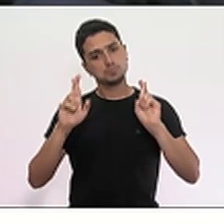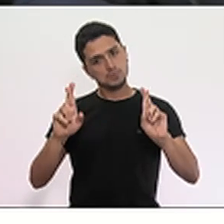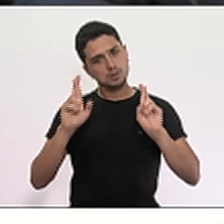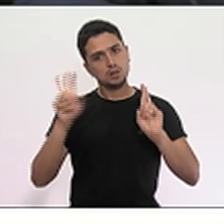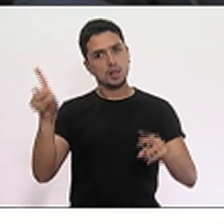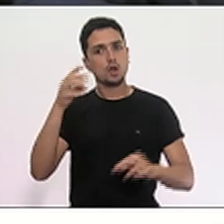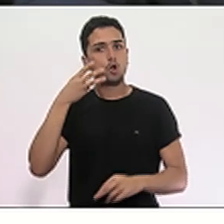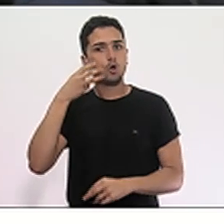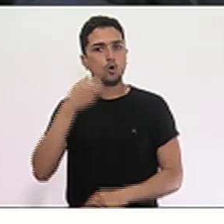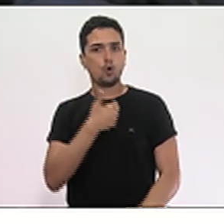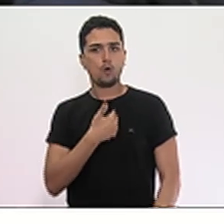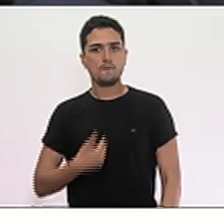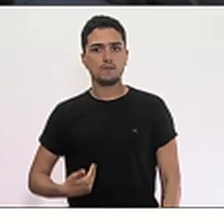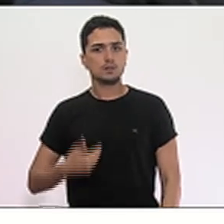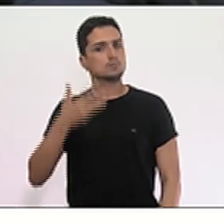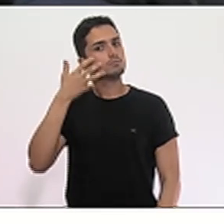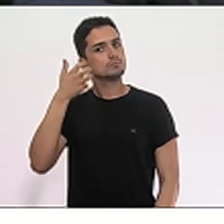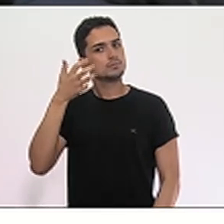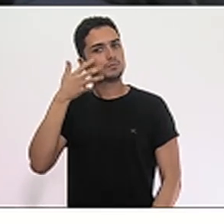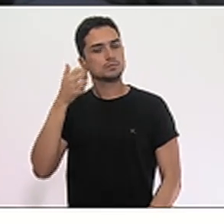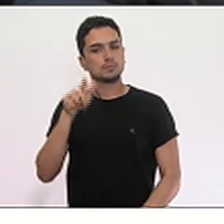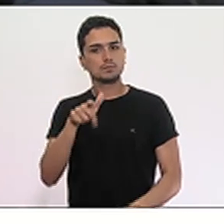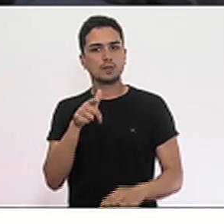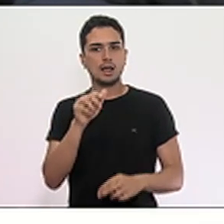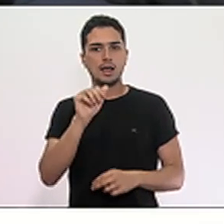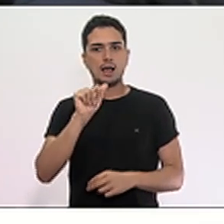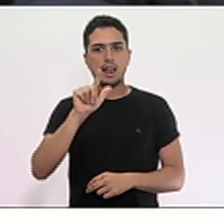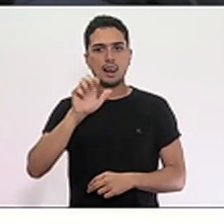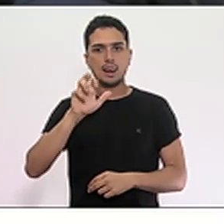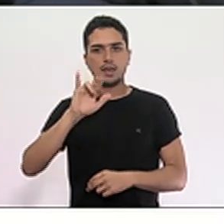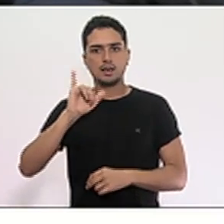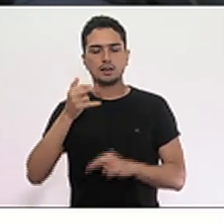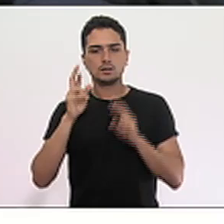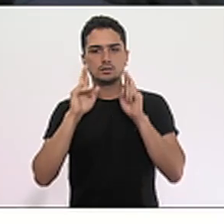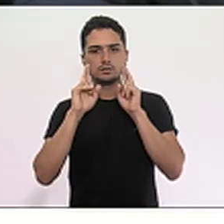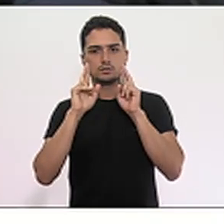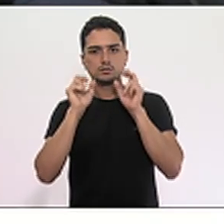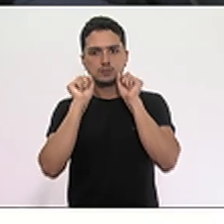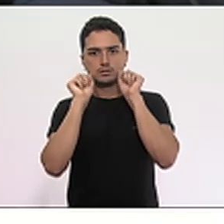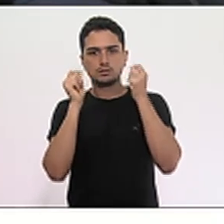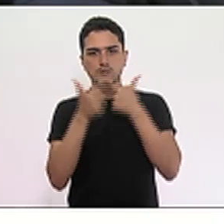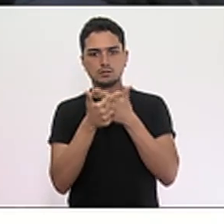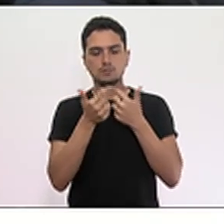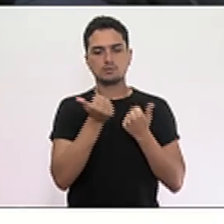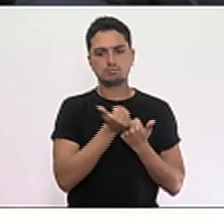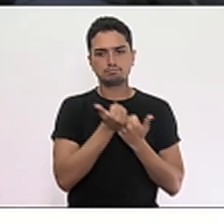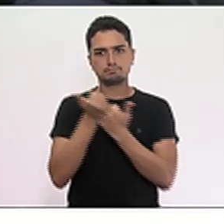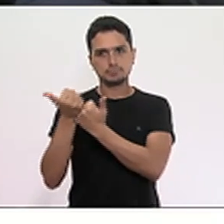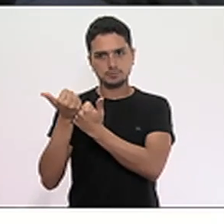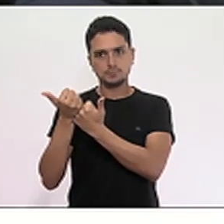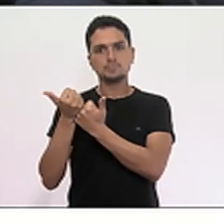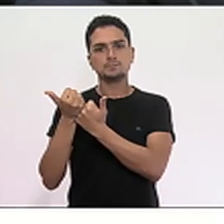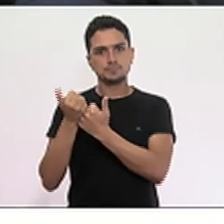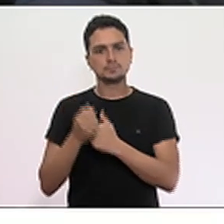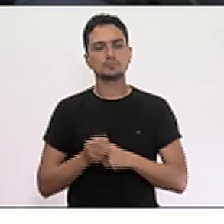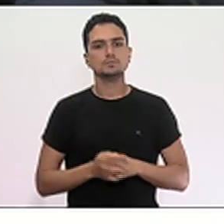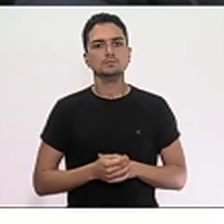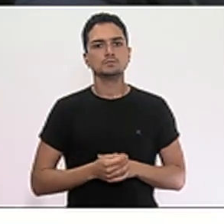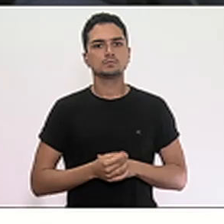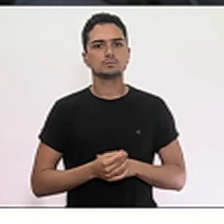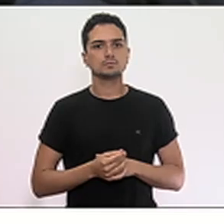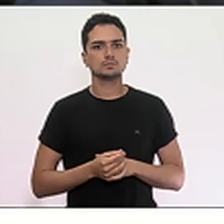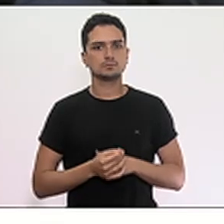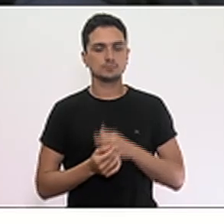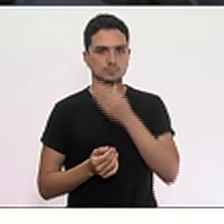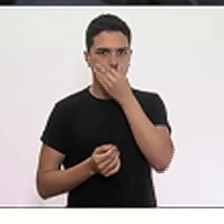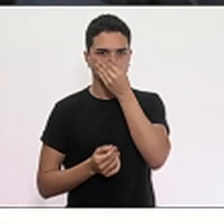governador, através da LERJ, e falar isso que eu estou falando. Estou com 3 comissões de sindicância. Só porque sou